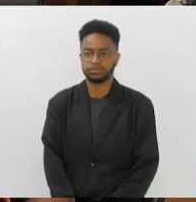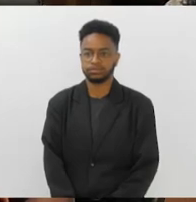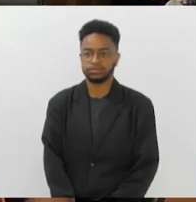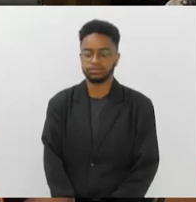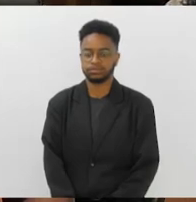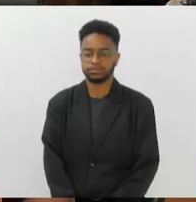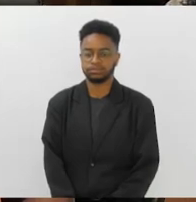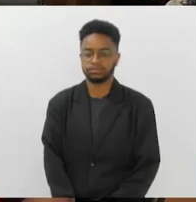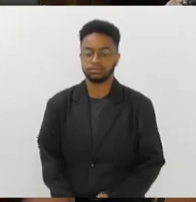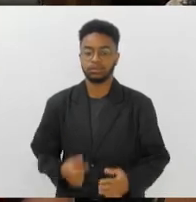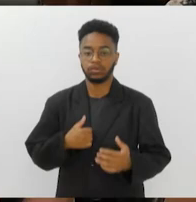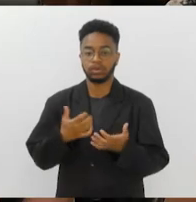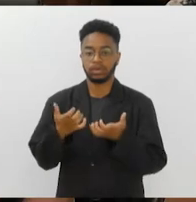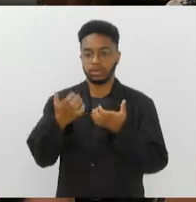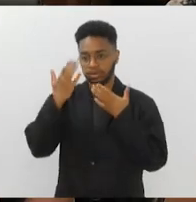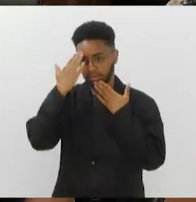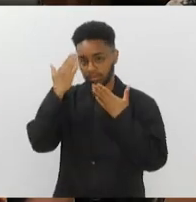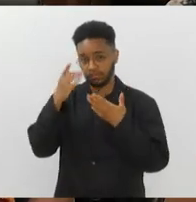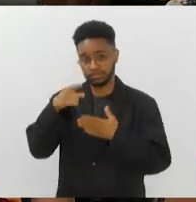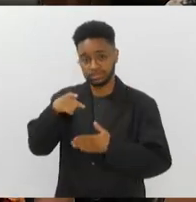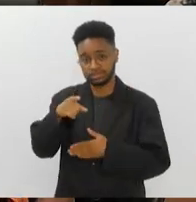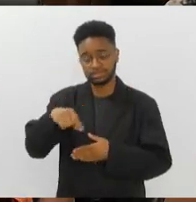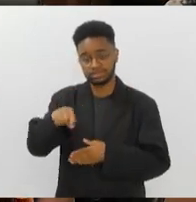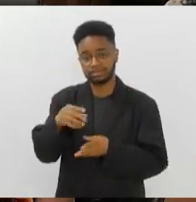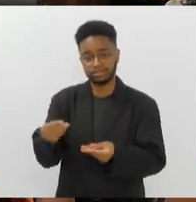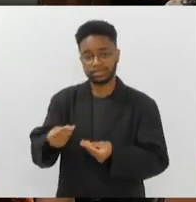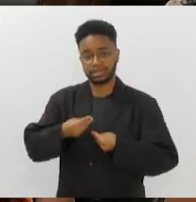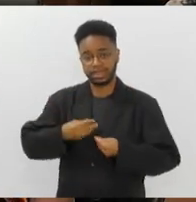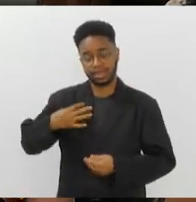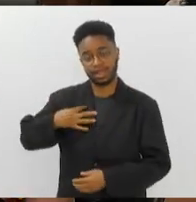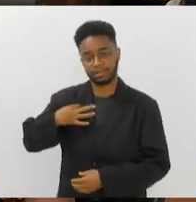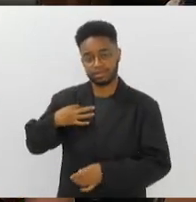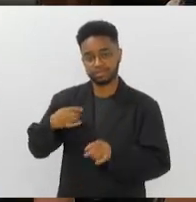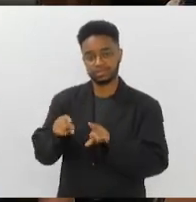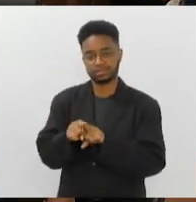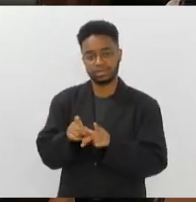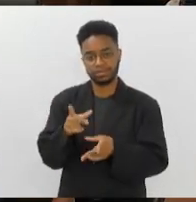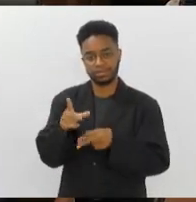Quero agradecer imensamente a camisa aqui que vocês me deram de presente também.